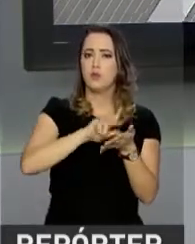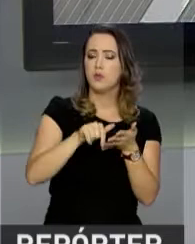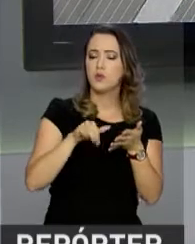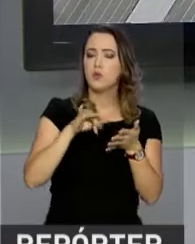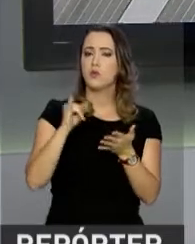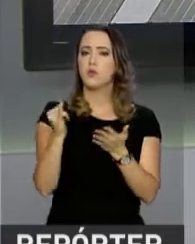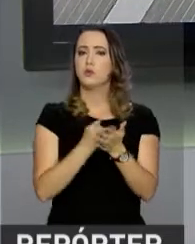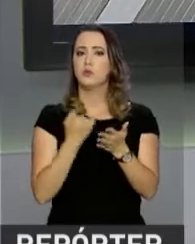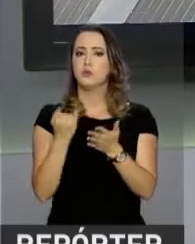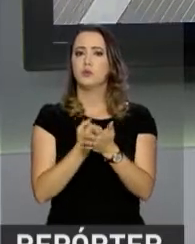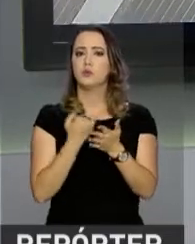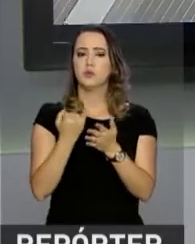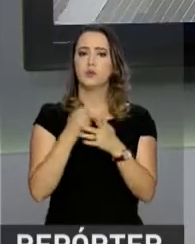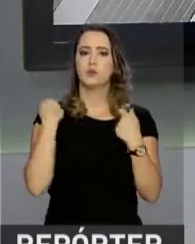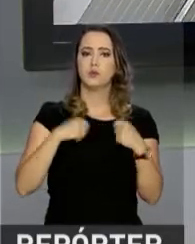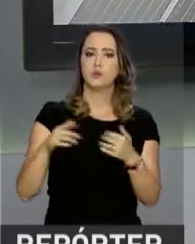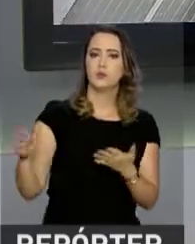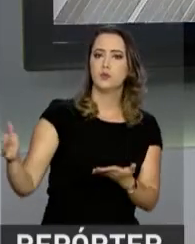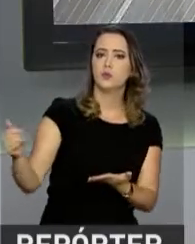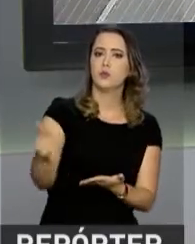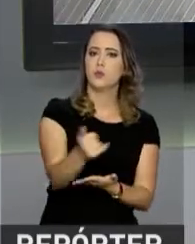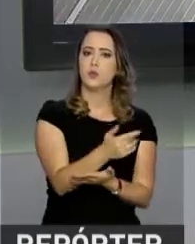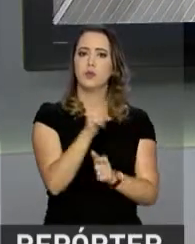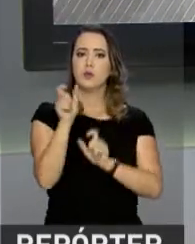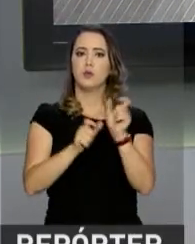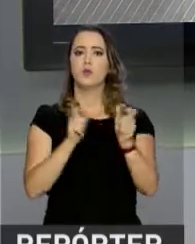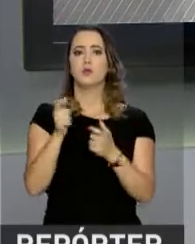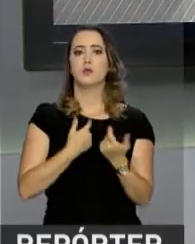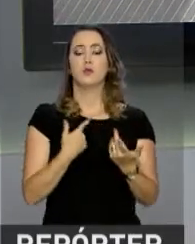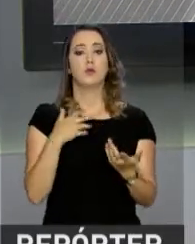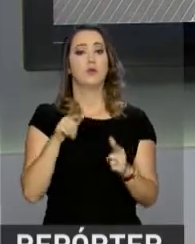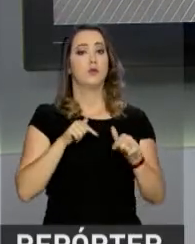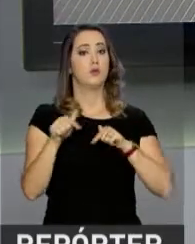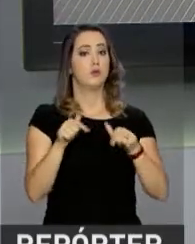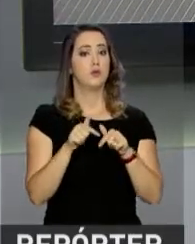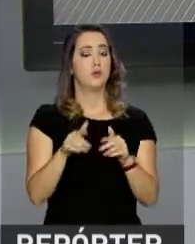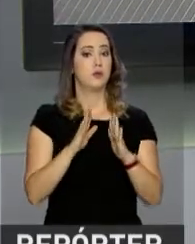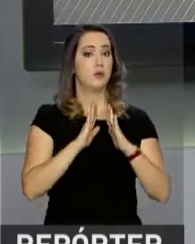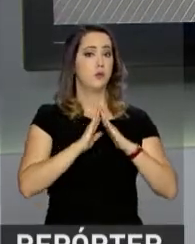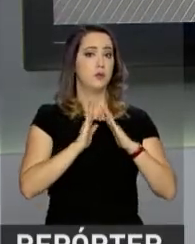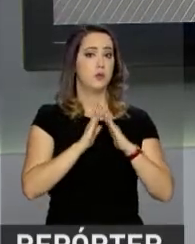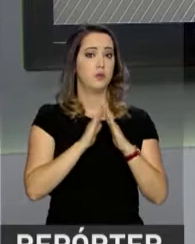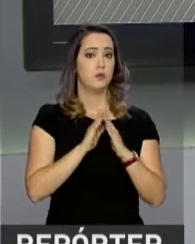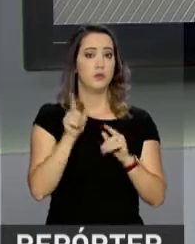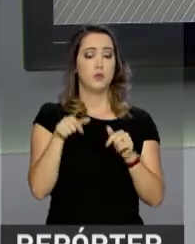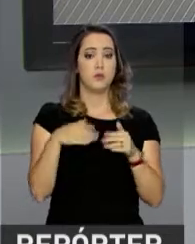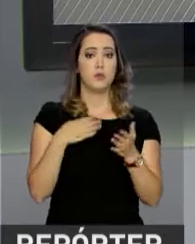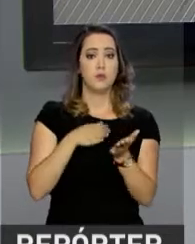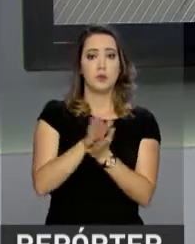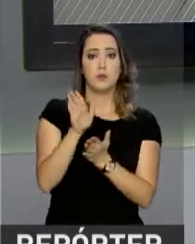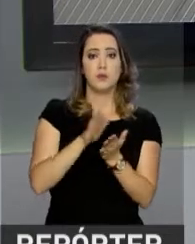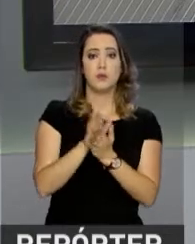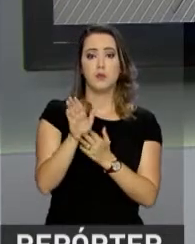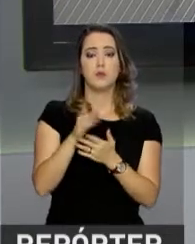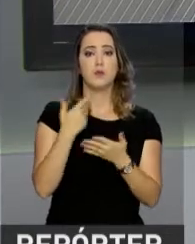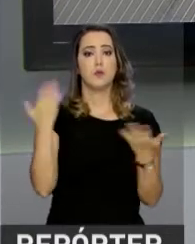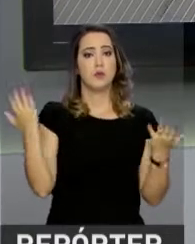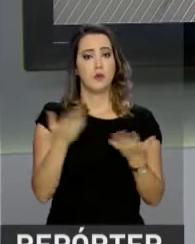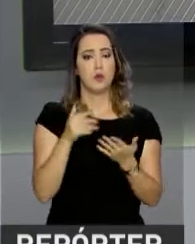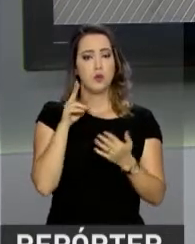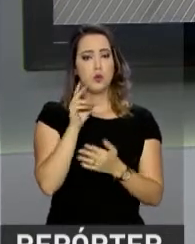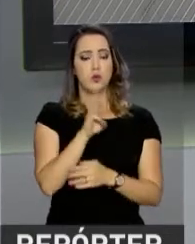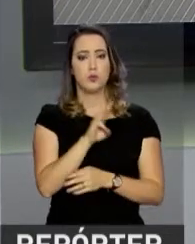previdenciárias que devem ser recolhidas pelos empregadores referentes aos trabalhadores domésticos para a emissão da guia basta